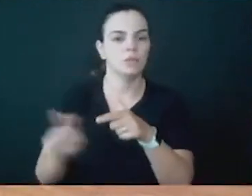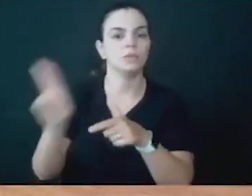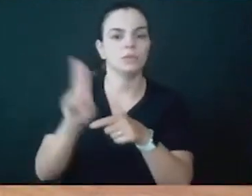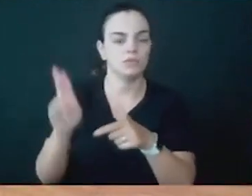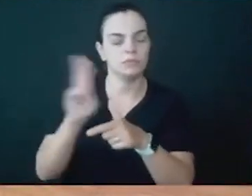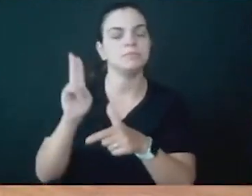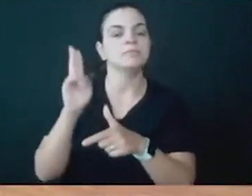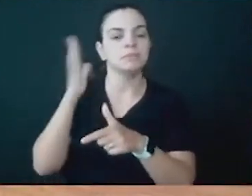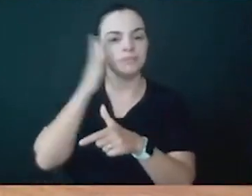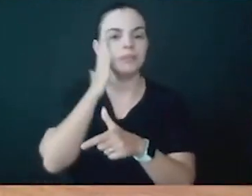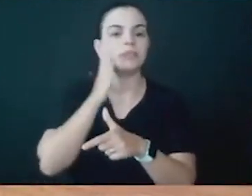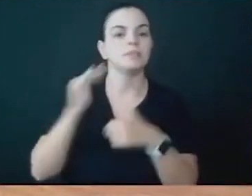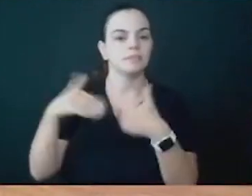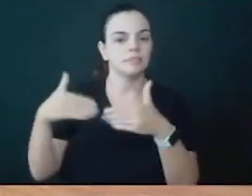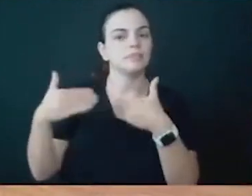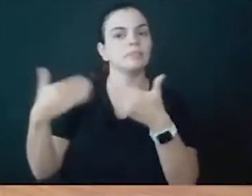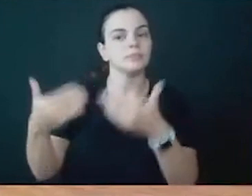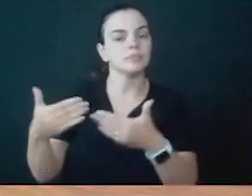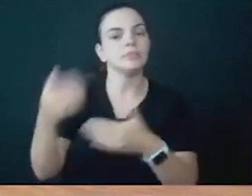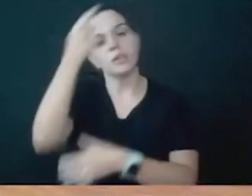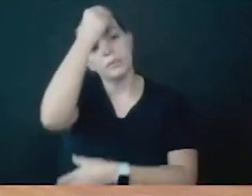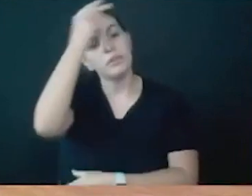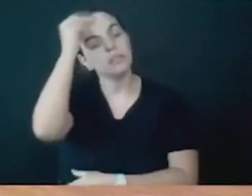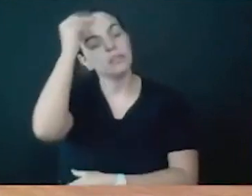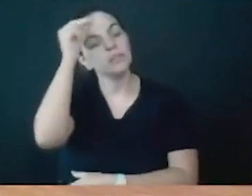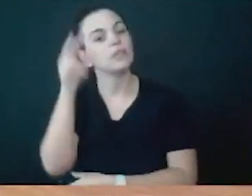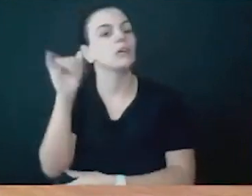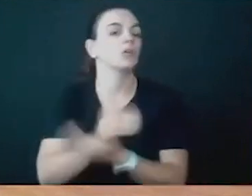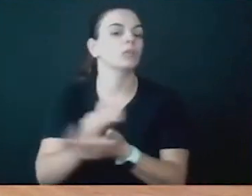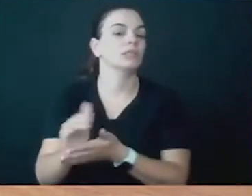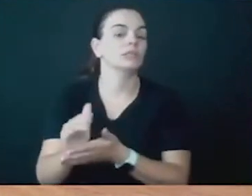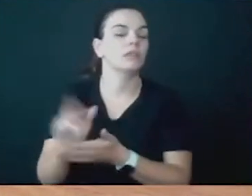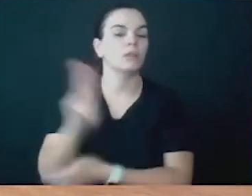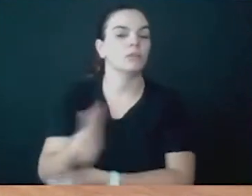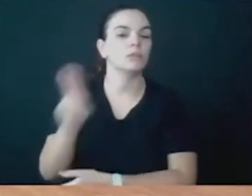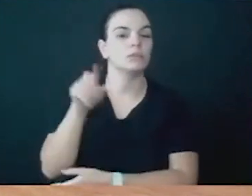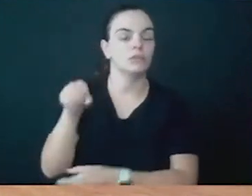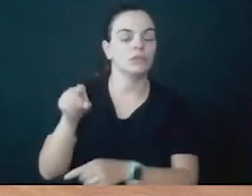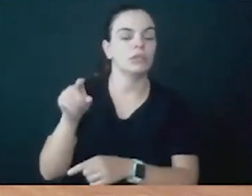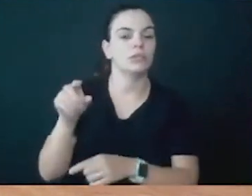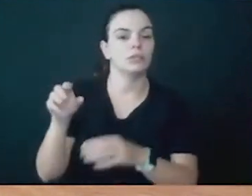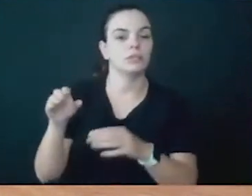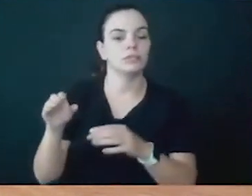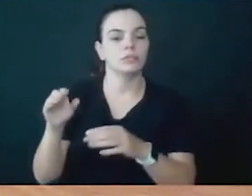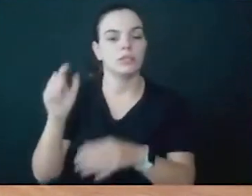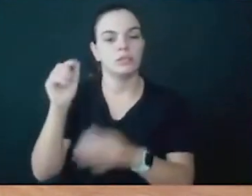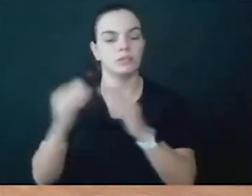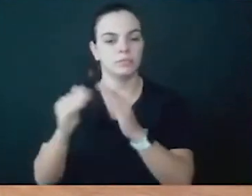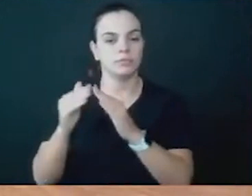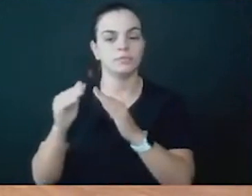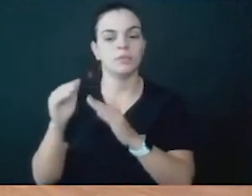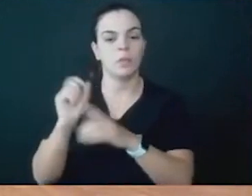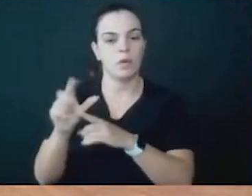aí a prefeitura já começa a fazer a implantação desse equipamento nesse imóvel que foi locado. Tá?